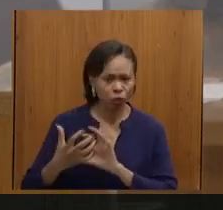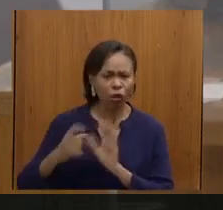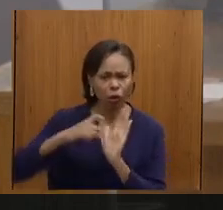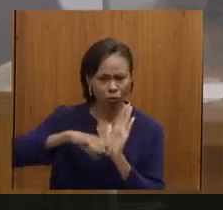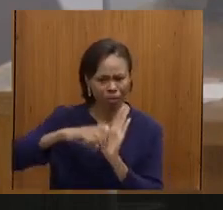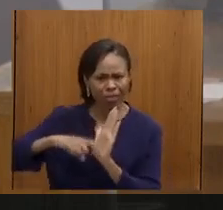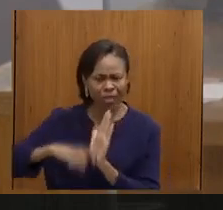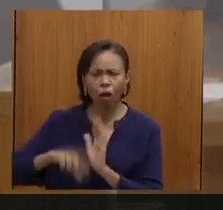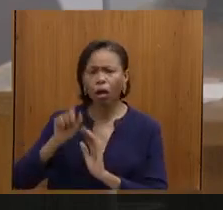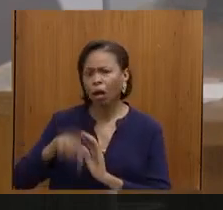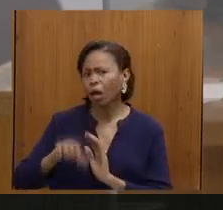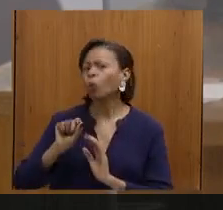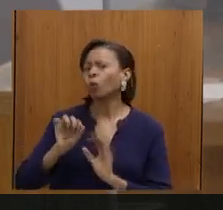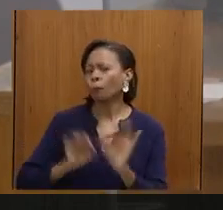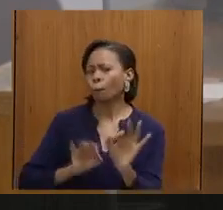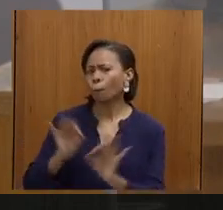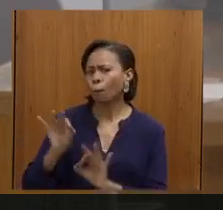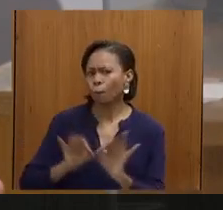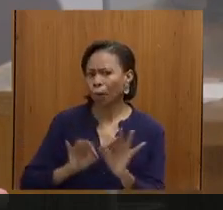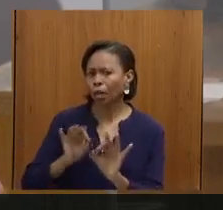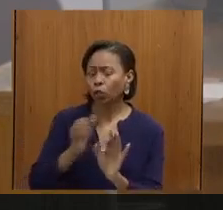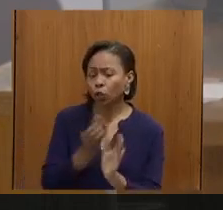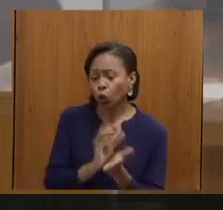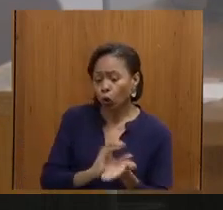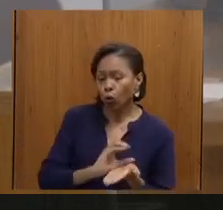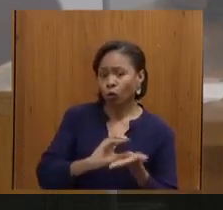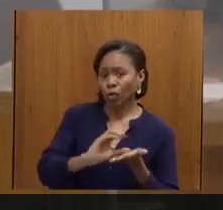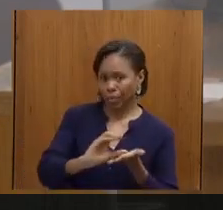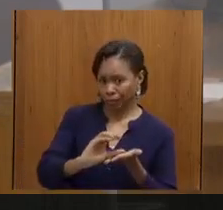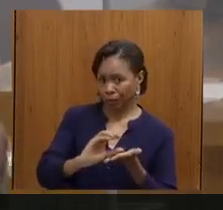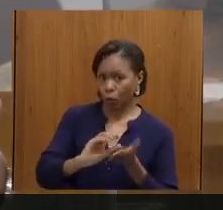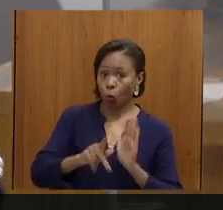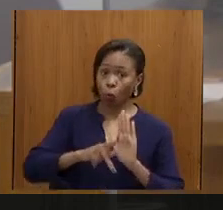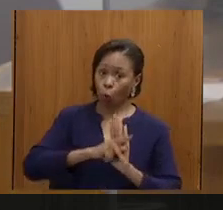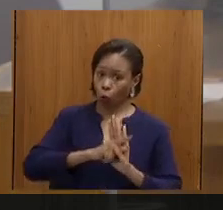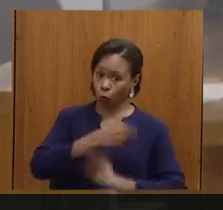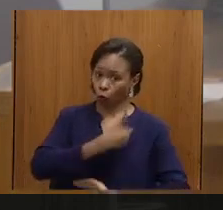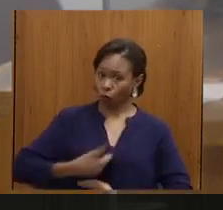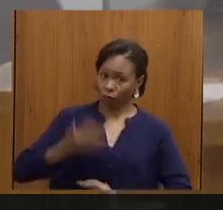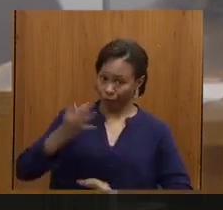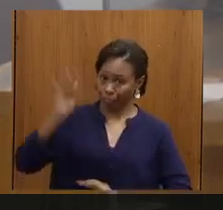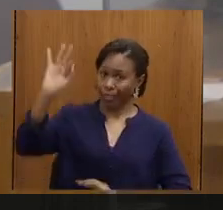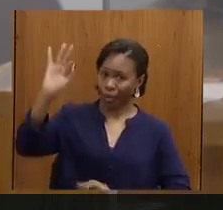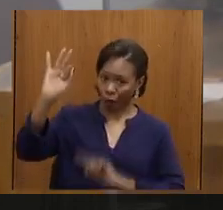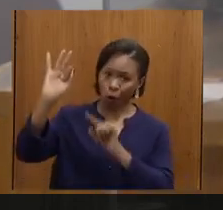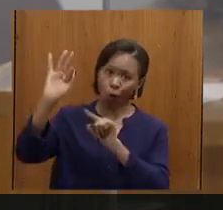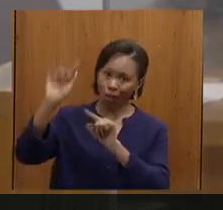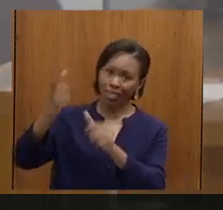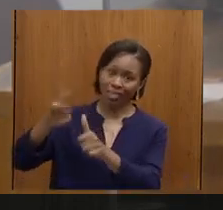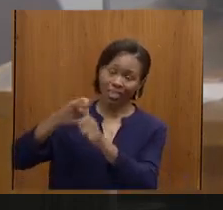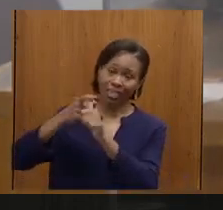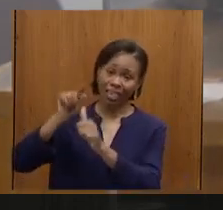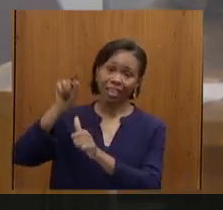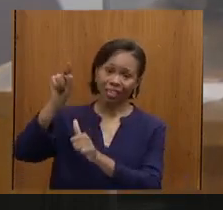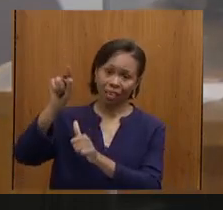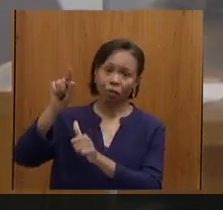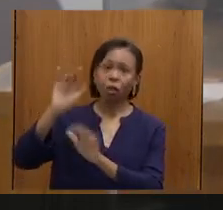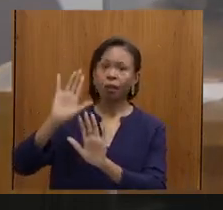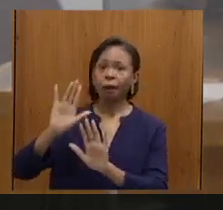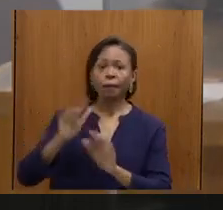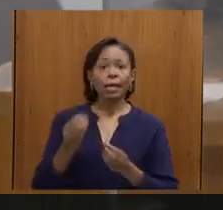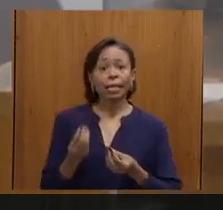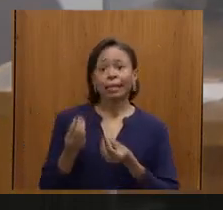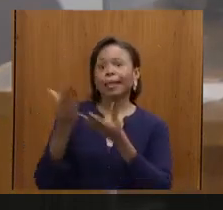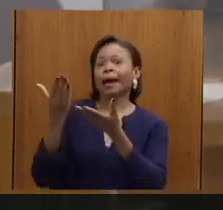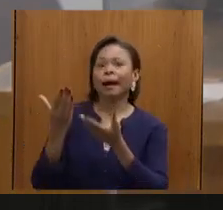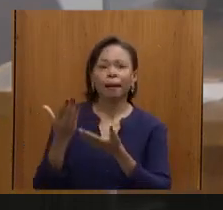plano de refinanciamento oferecido pelo governo federal, que é o credor, então, não é como se a gente pudesse oferecer qualquer coisa